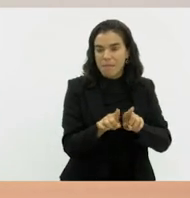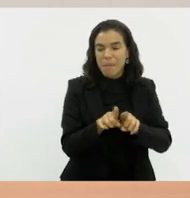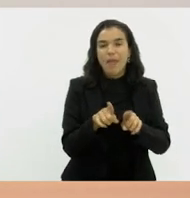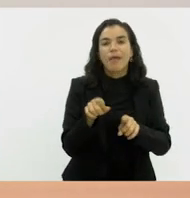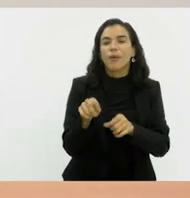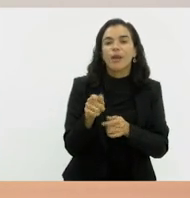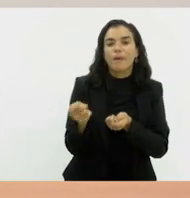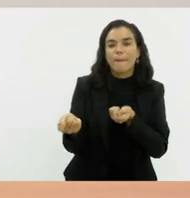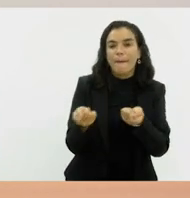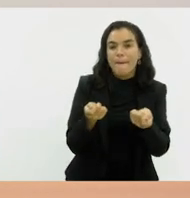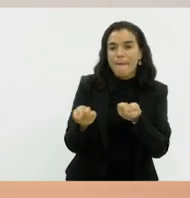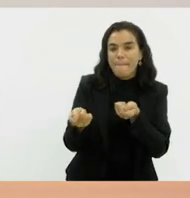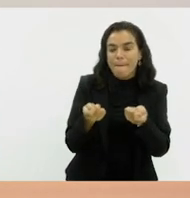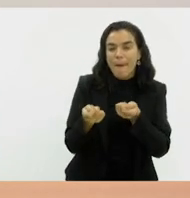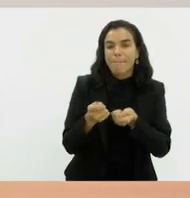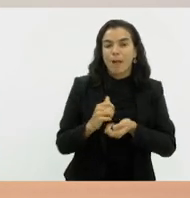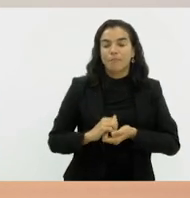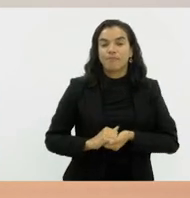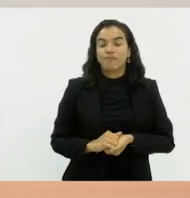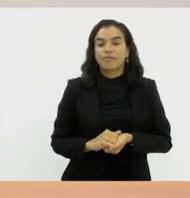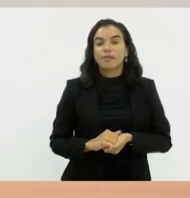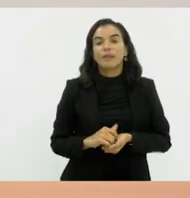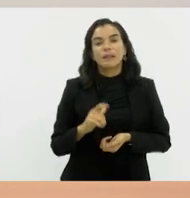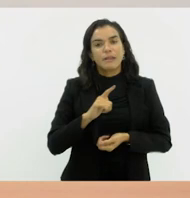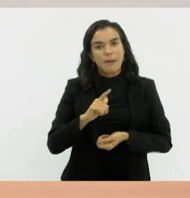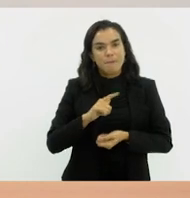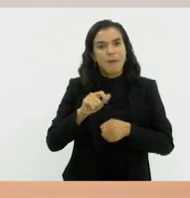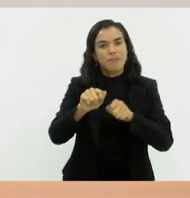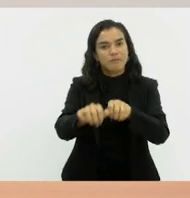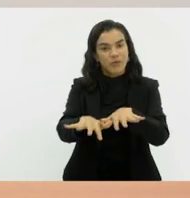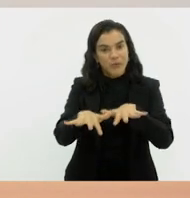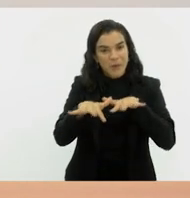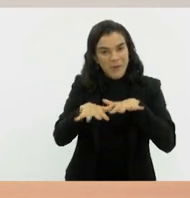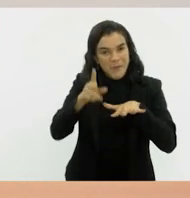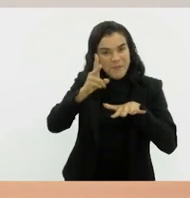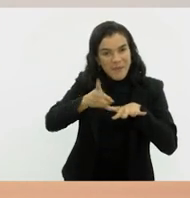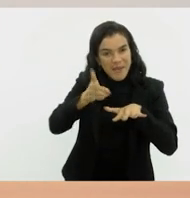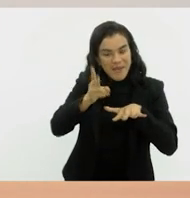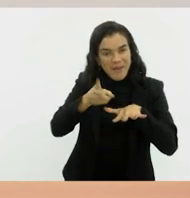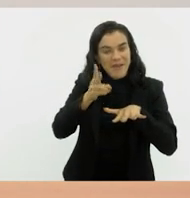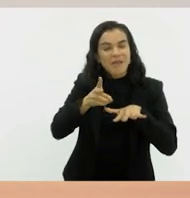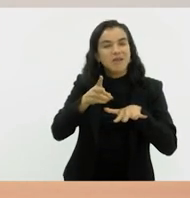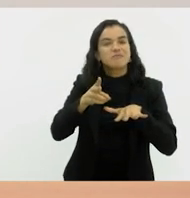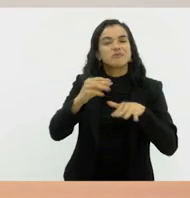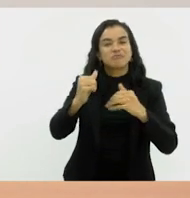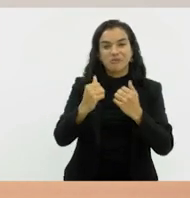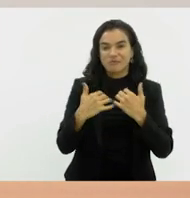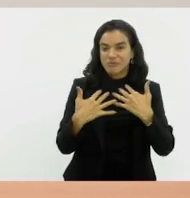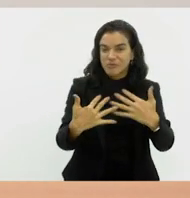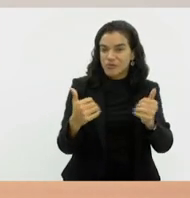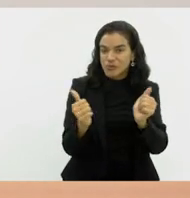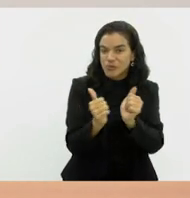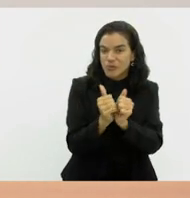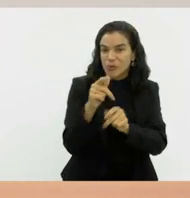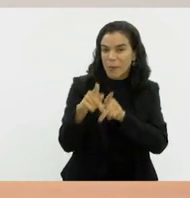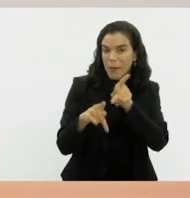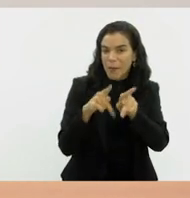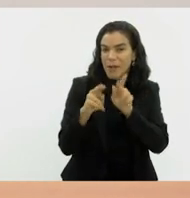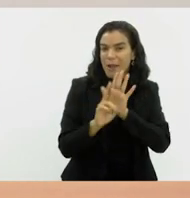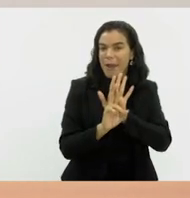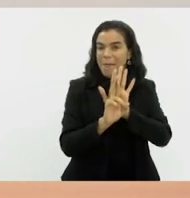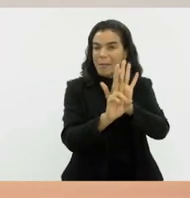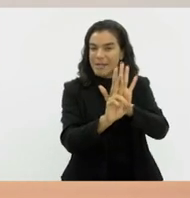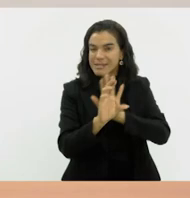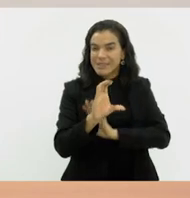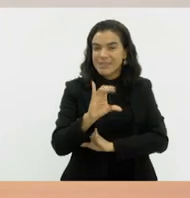articulação feita pelo nosso mandato, usou esse auditório para uma audiência com a sociedade civil, né?